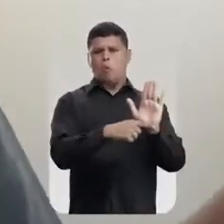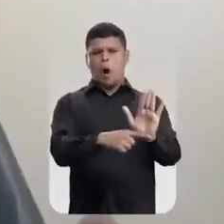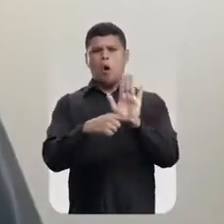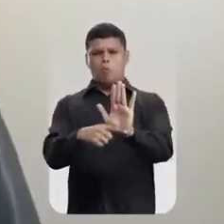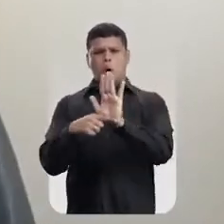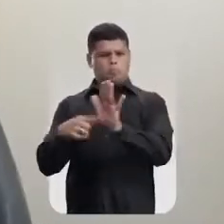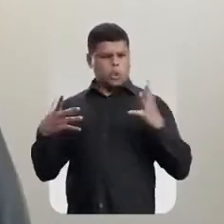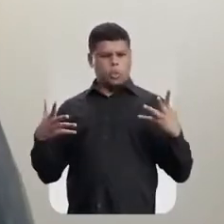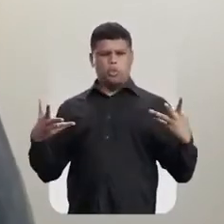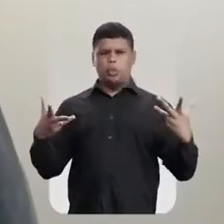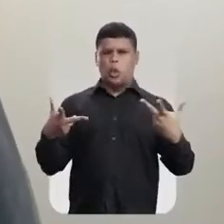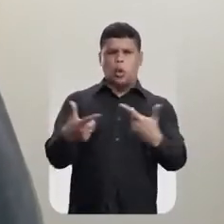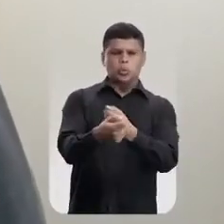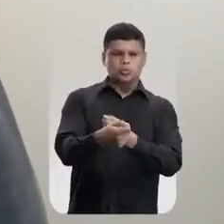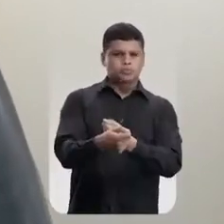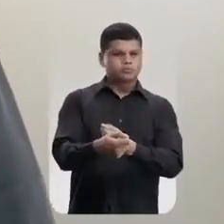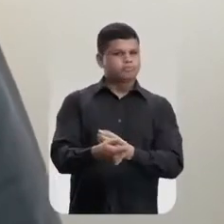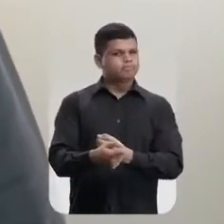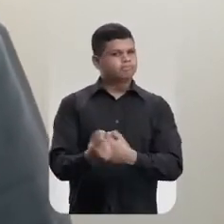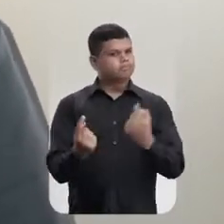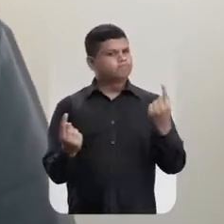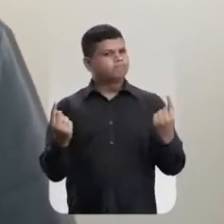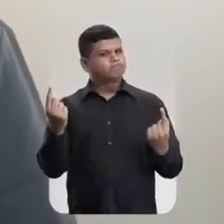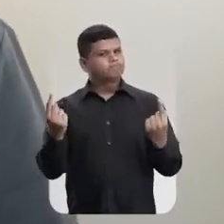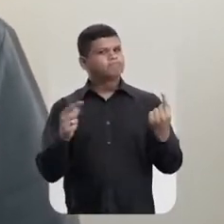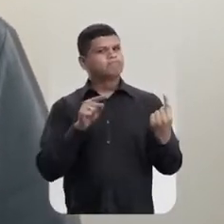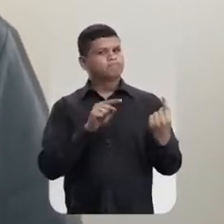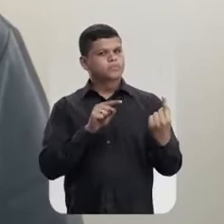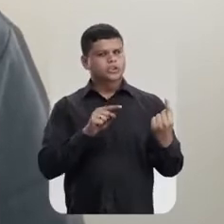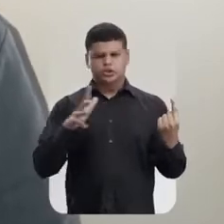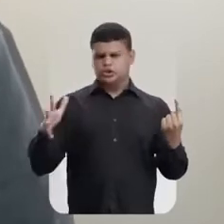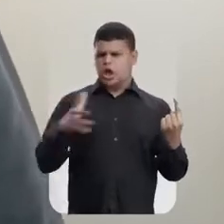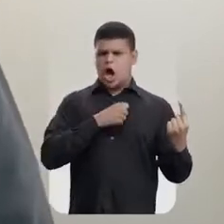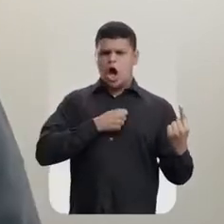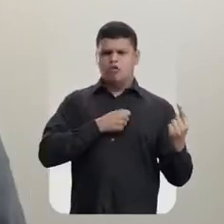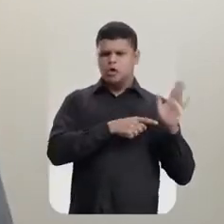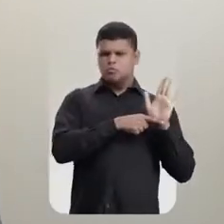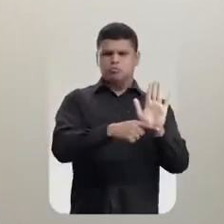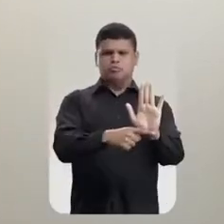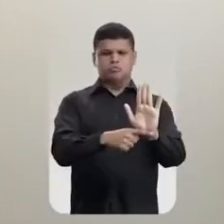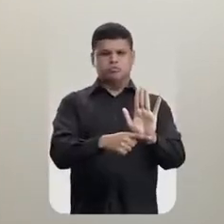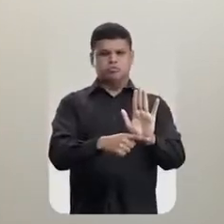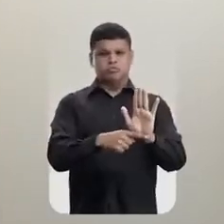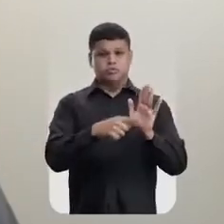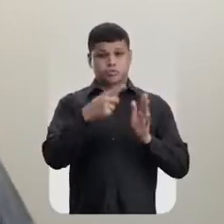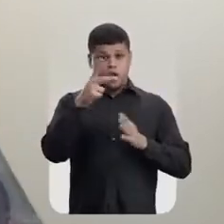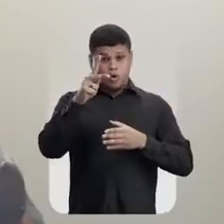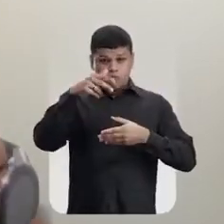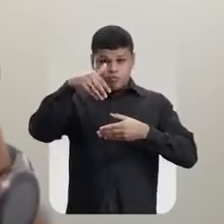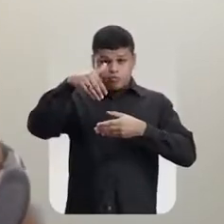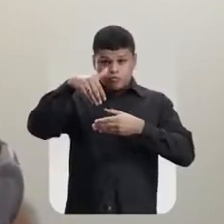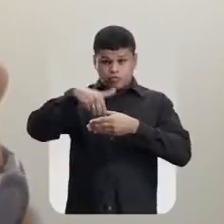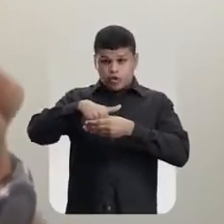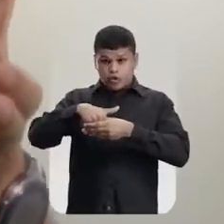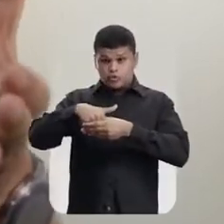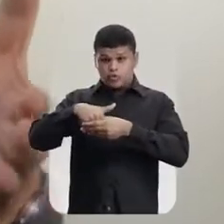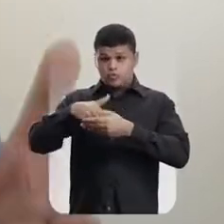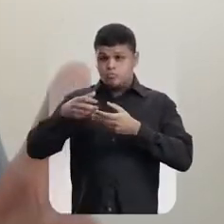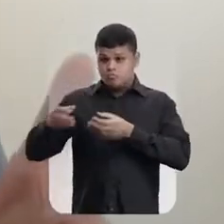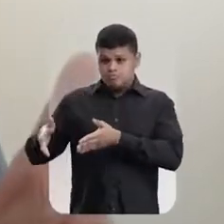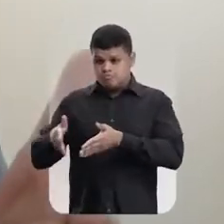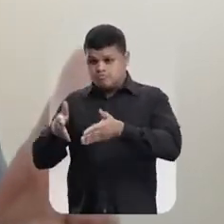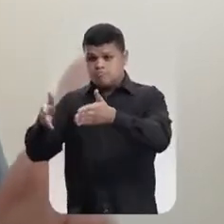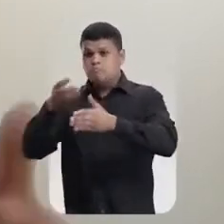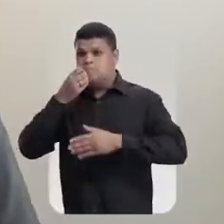tudo. Desconfie dos salvadores da pátria. O seu voto pode definir se Manaus seguirá pelo